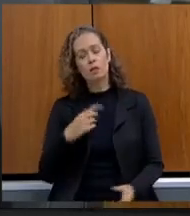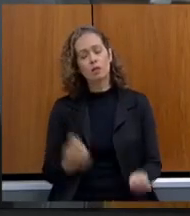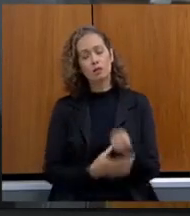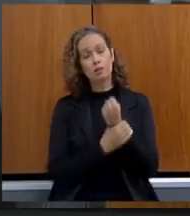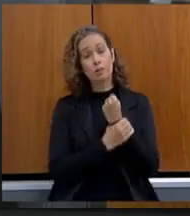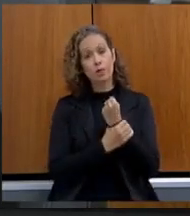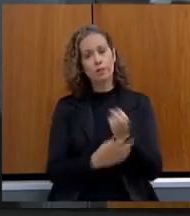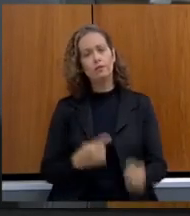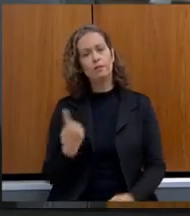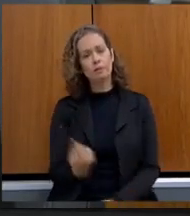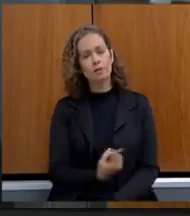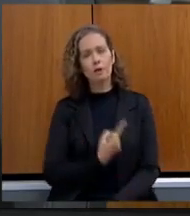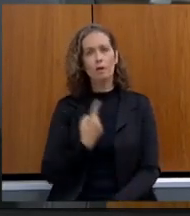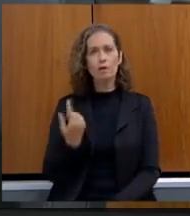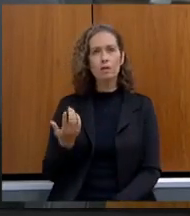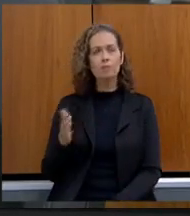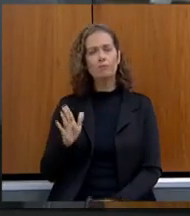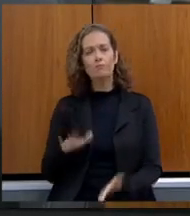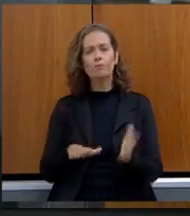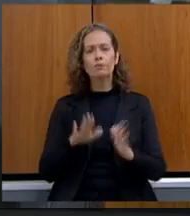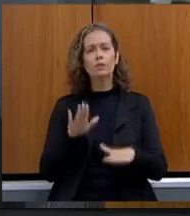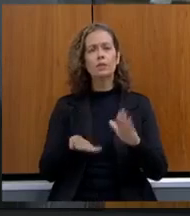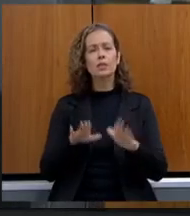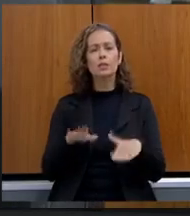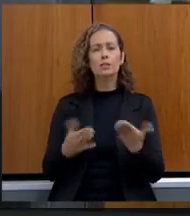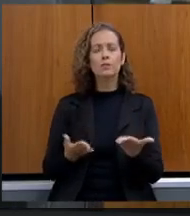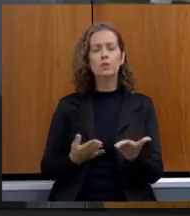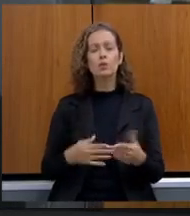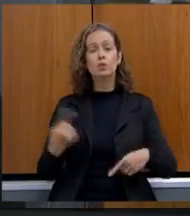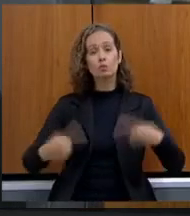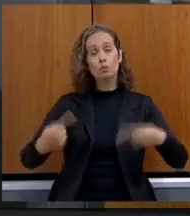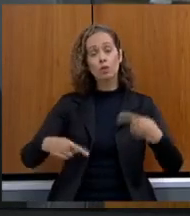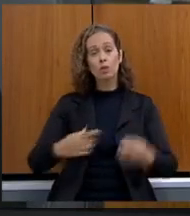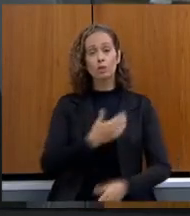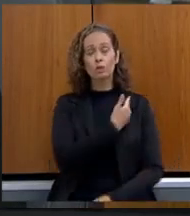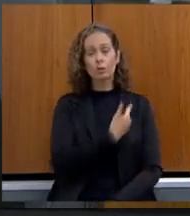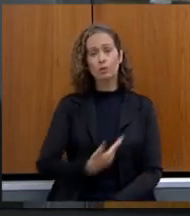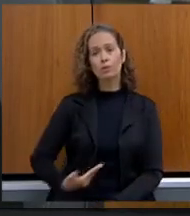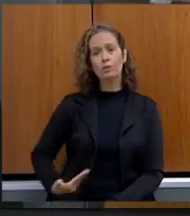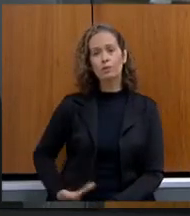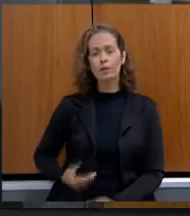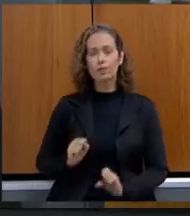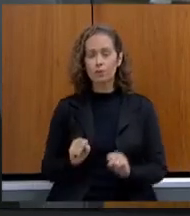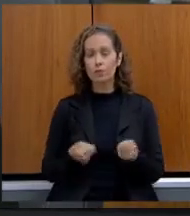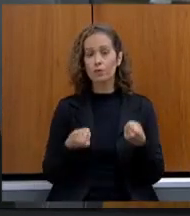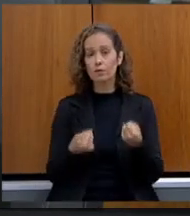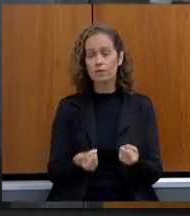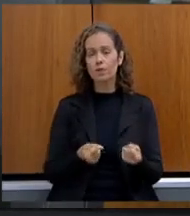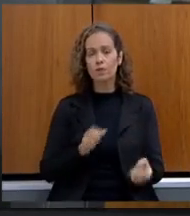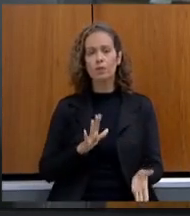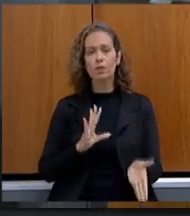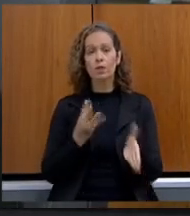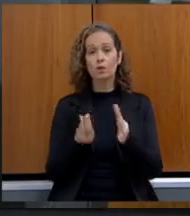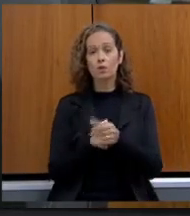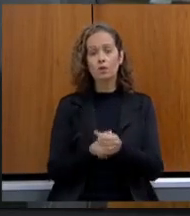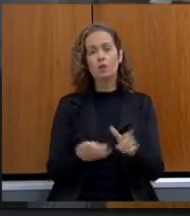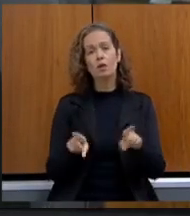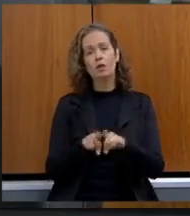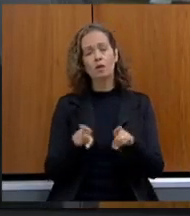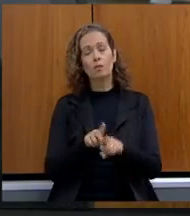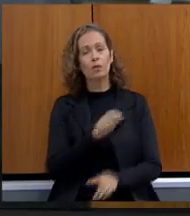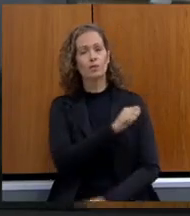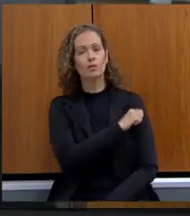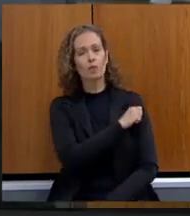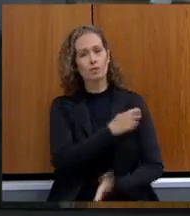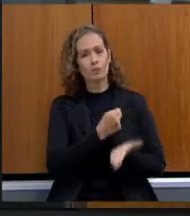estamos aí entre os líderes em termos de execução de política pública do esforço né da inclusão e da cobertura dos